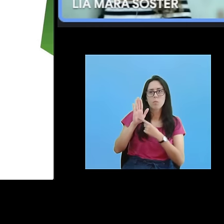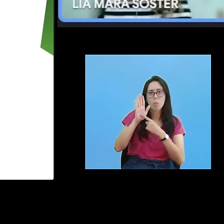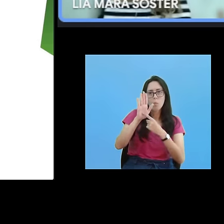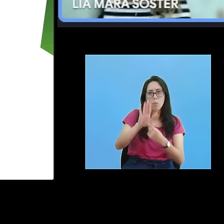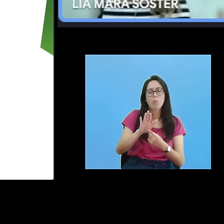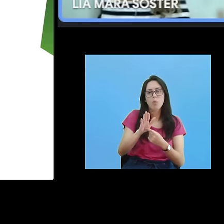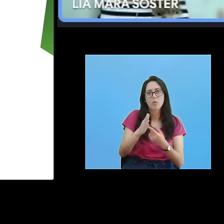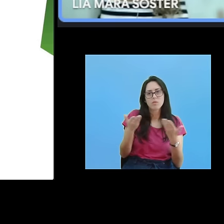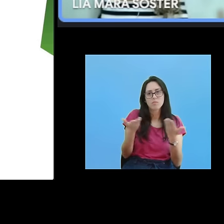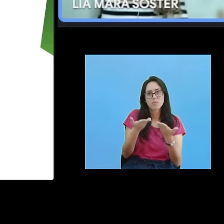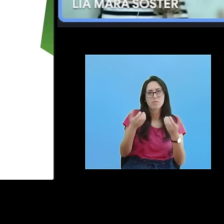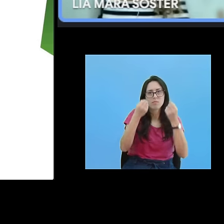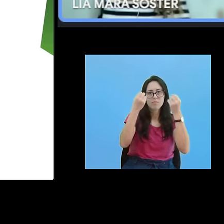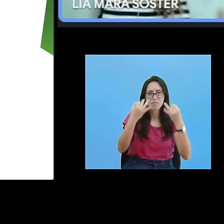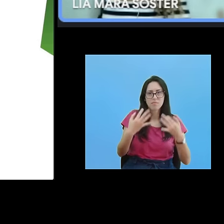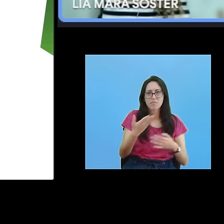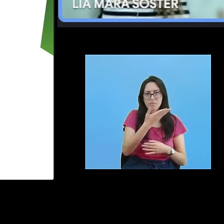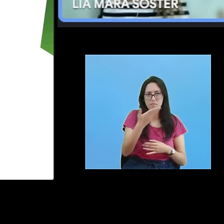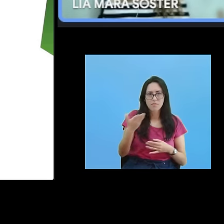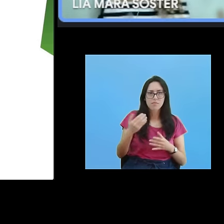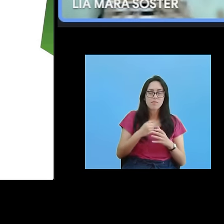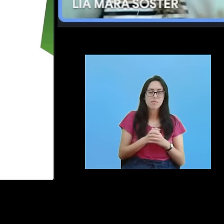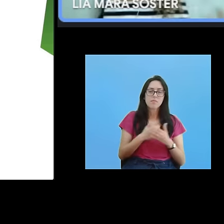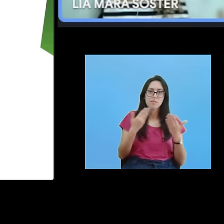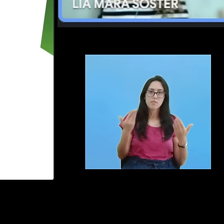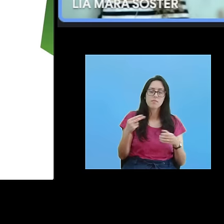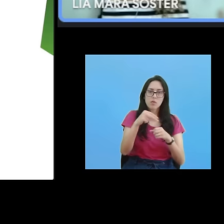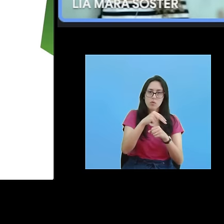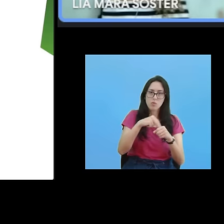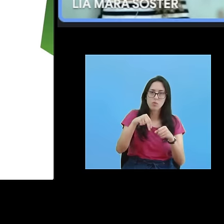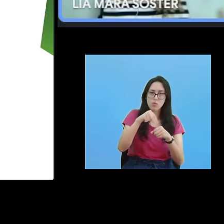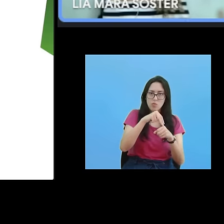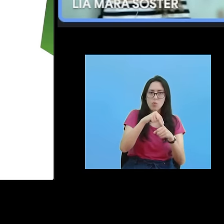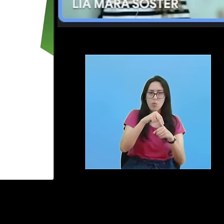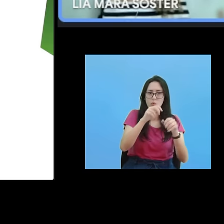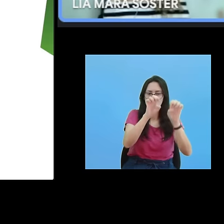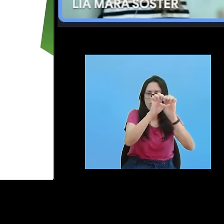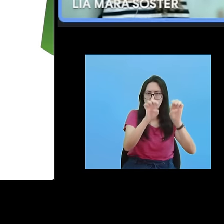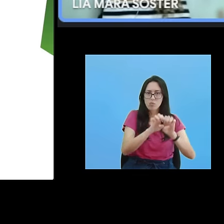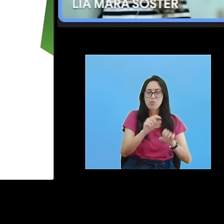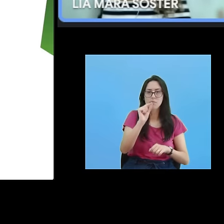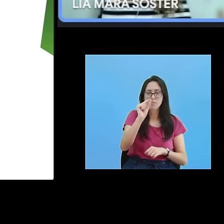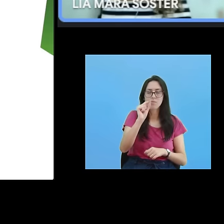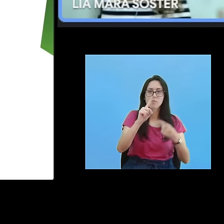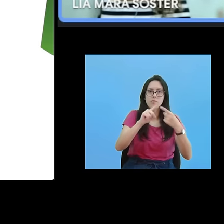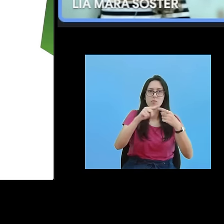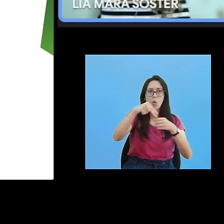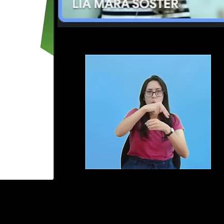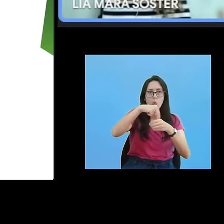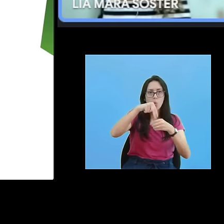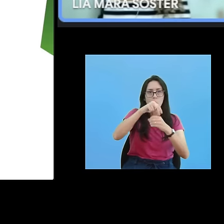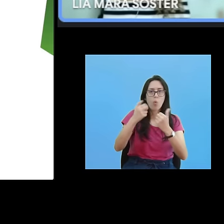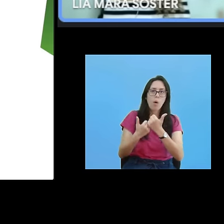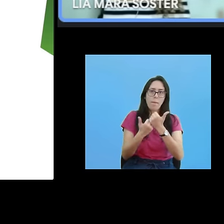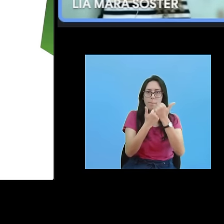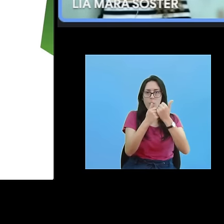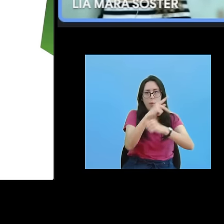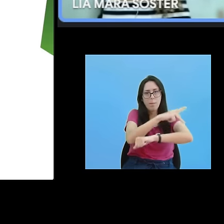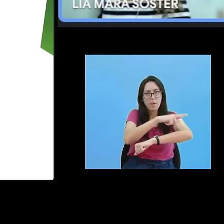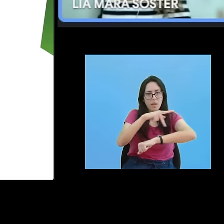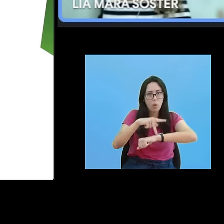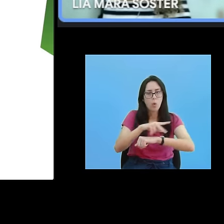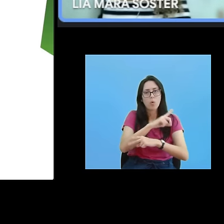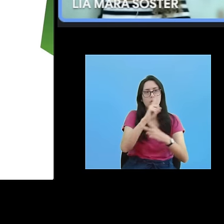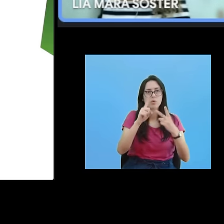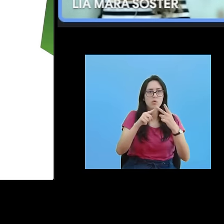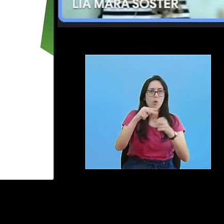conversa com vocês. Então, o núcleo, dentro dessa estrutura organizacional, nós temos o núcleo de apoio pedagógico, o de